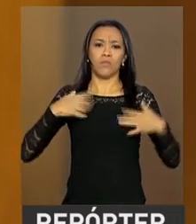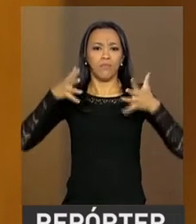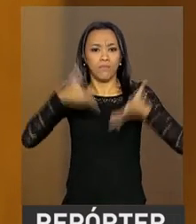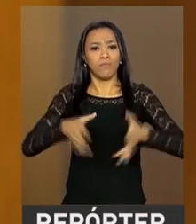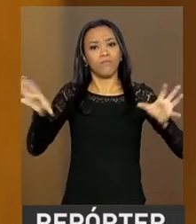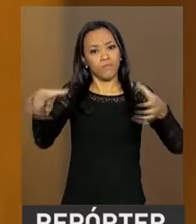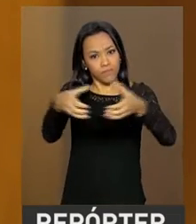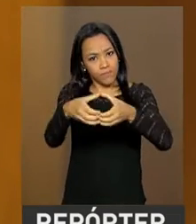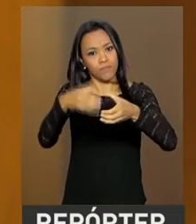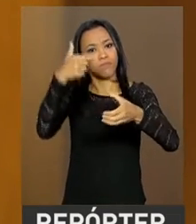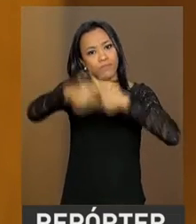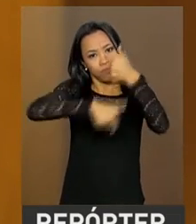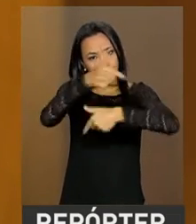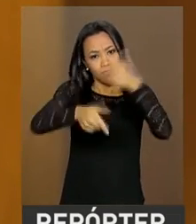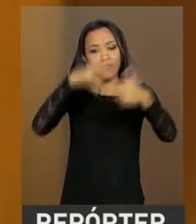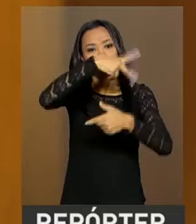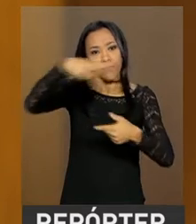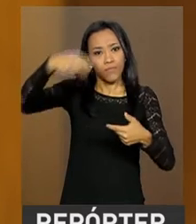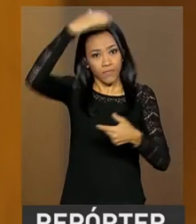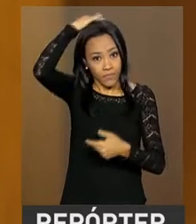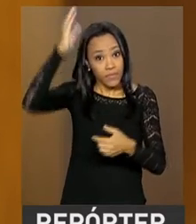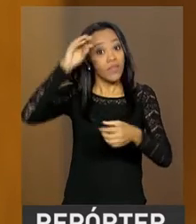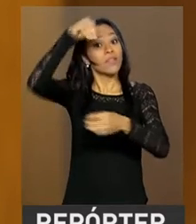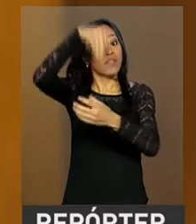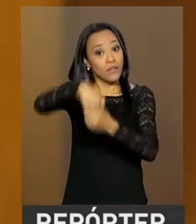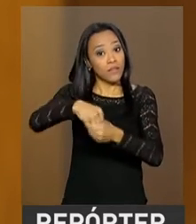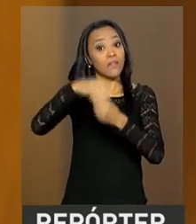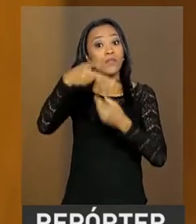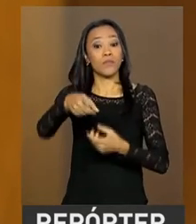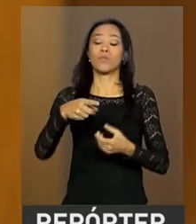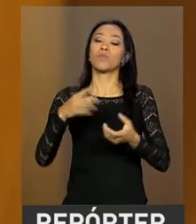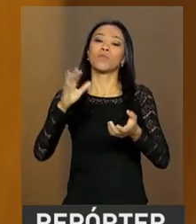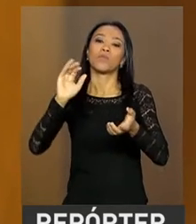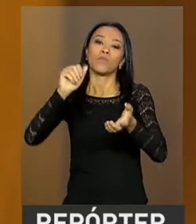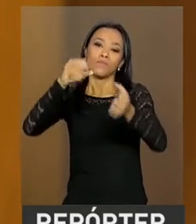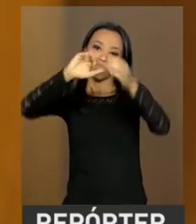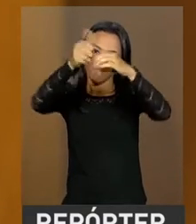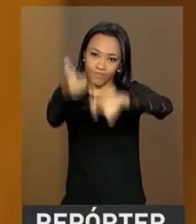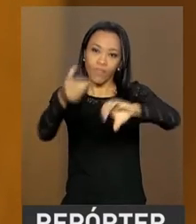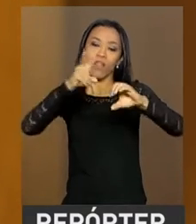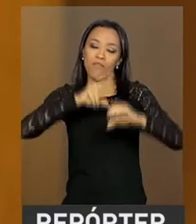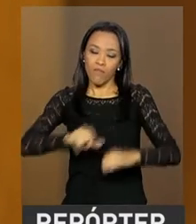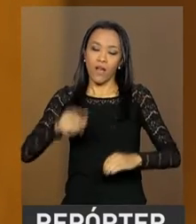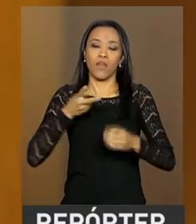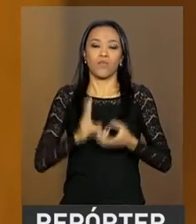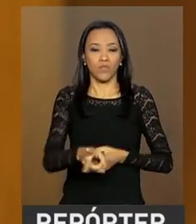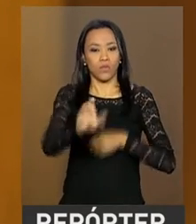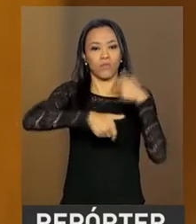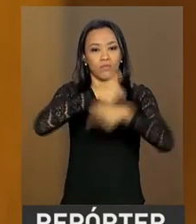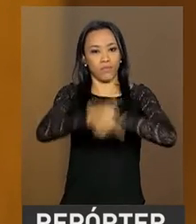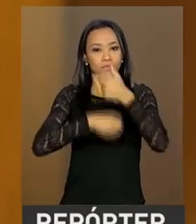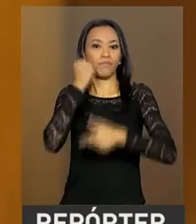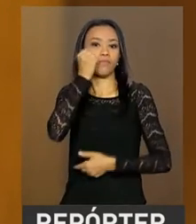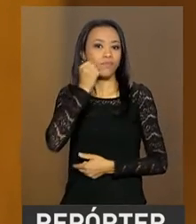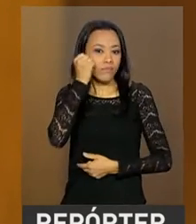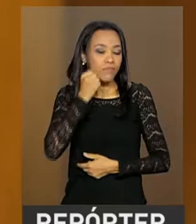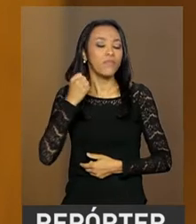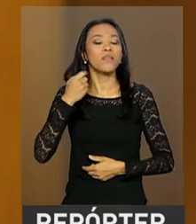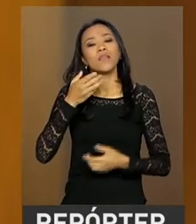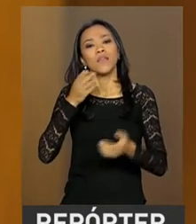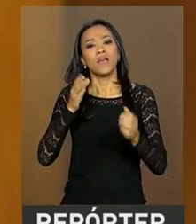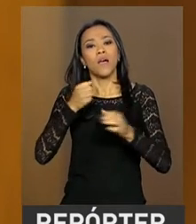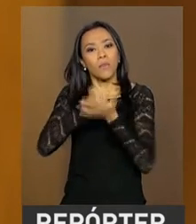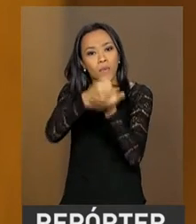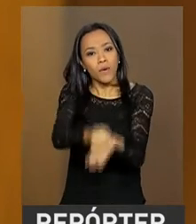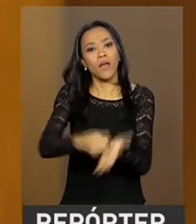michel temer e que no congresso nacional vai honrar o cargo de senador e atuar para aprovação de medidas que ajudem